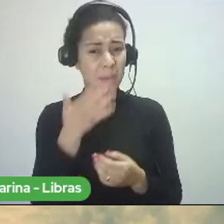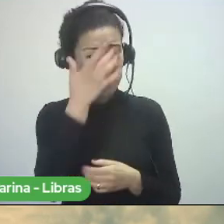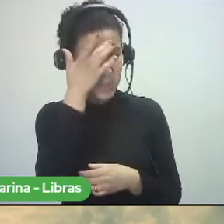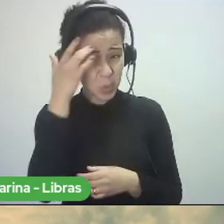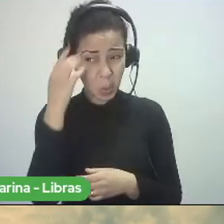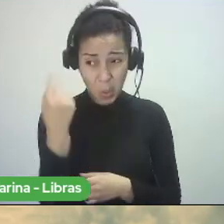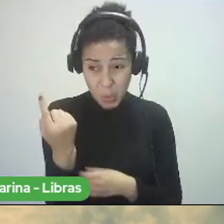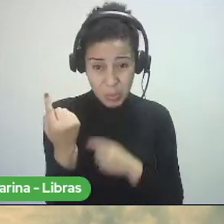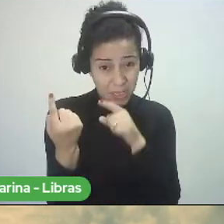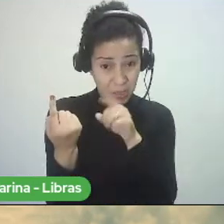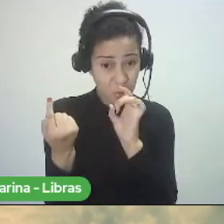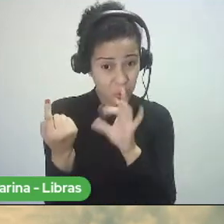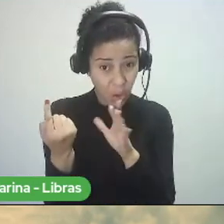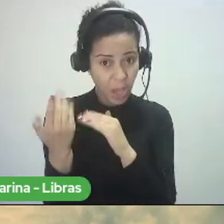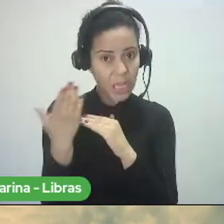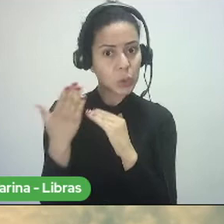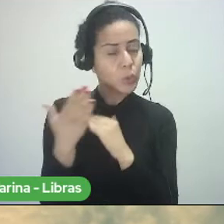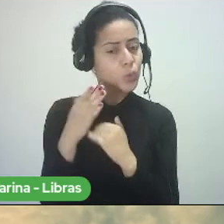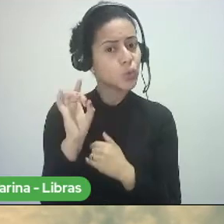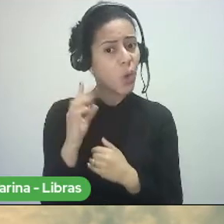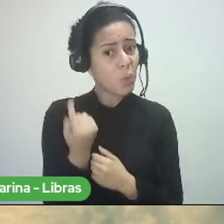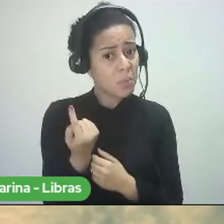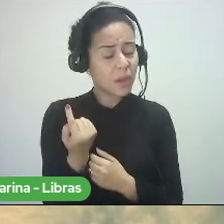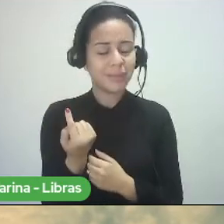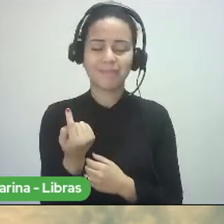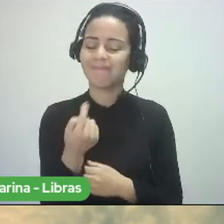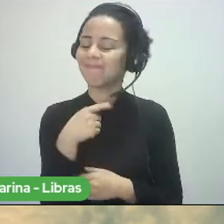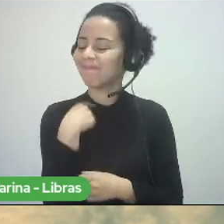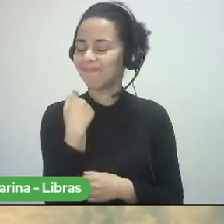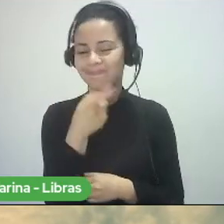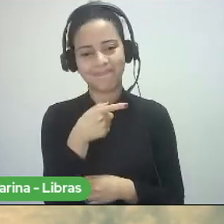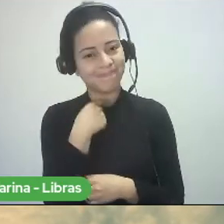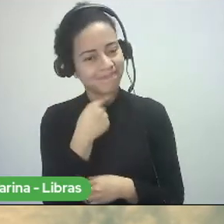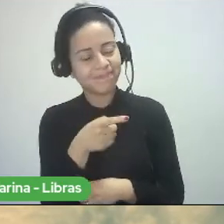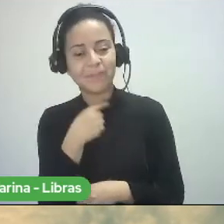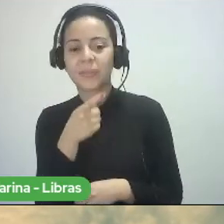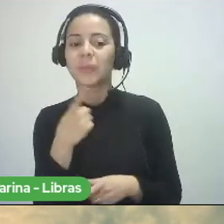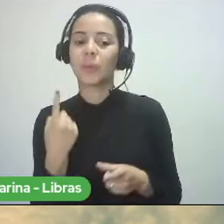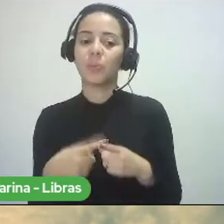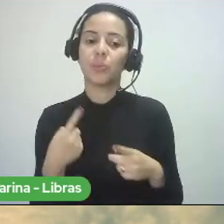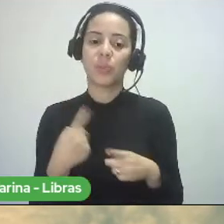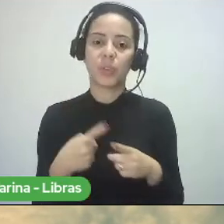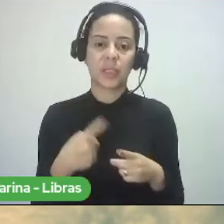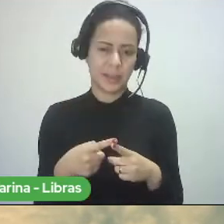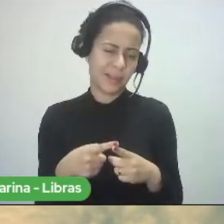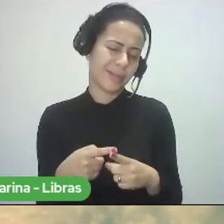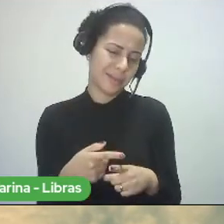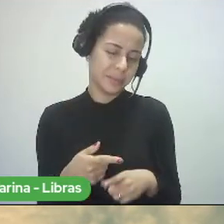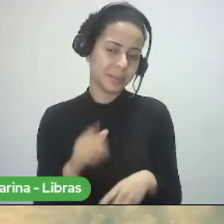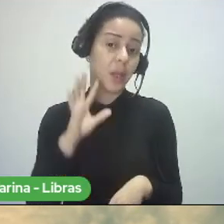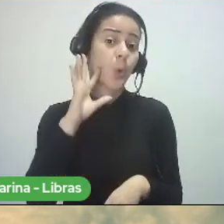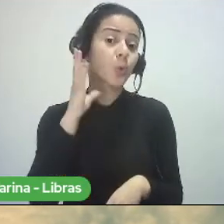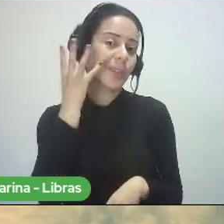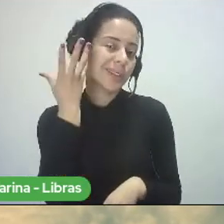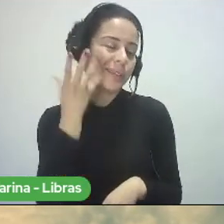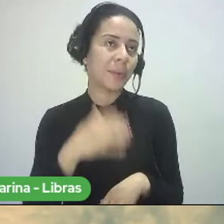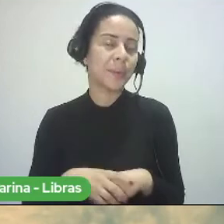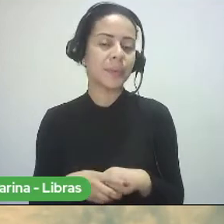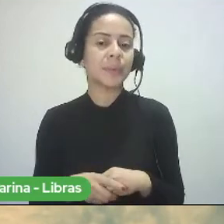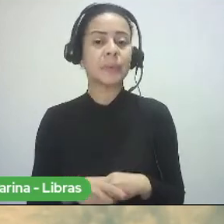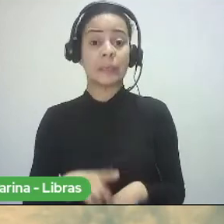ia funcionar muito bem, né? Eu mesmo tive um caso em que eu nem era